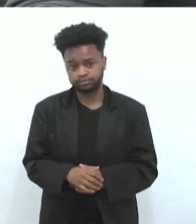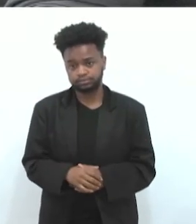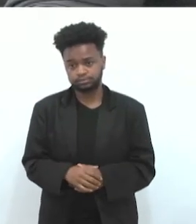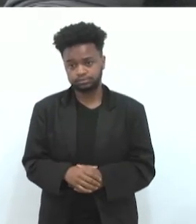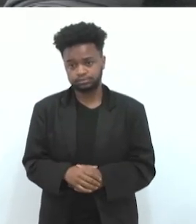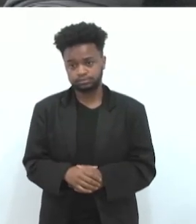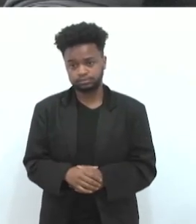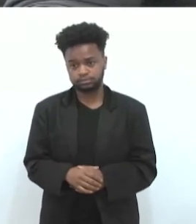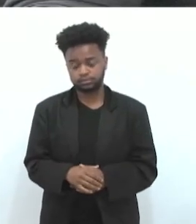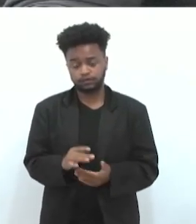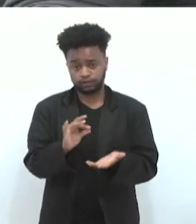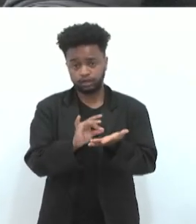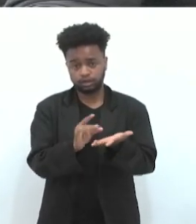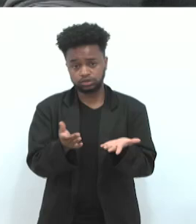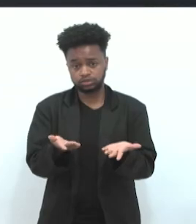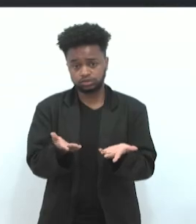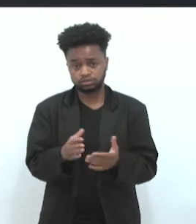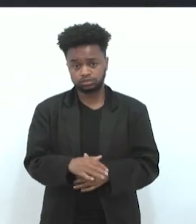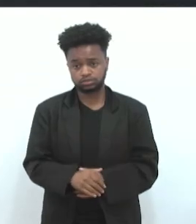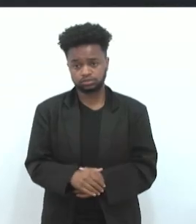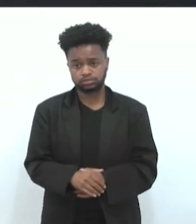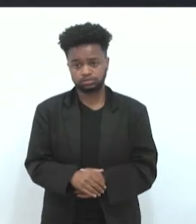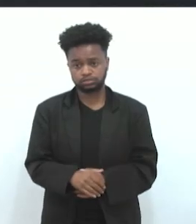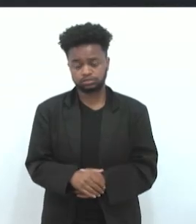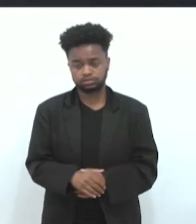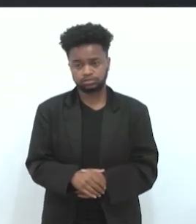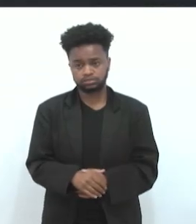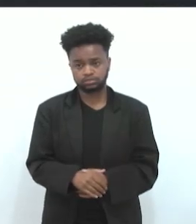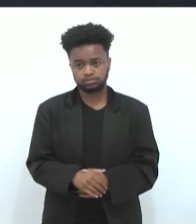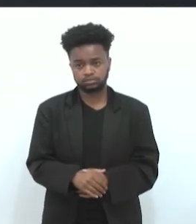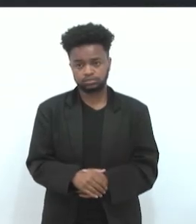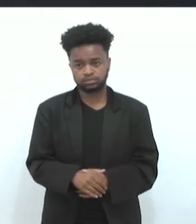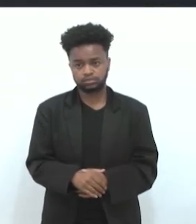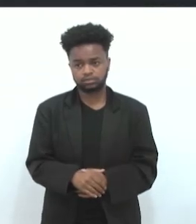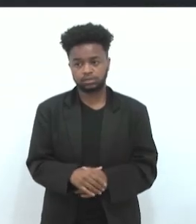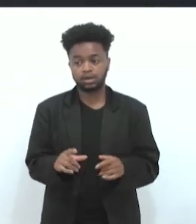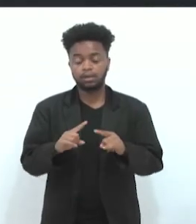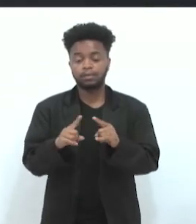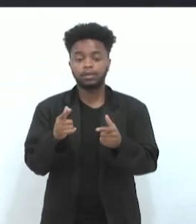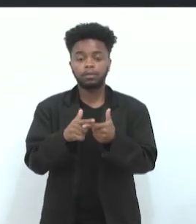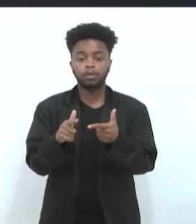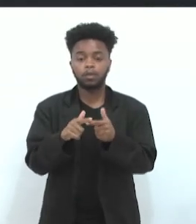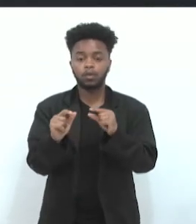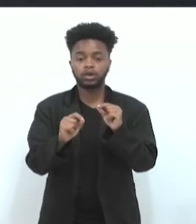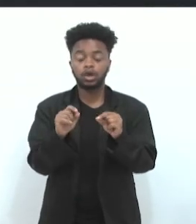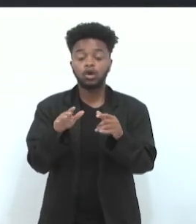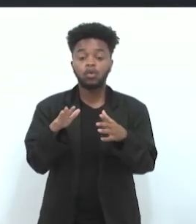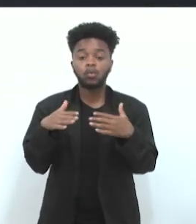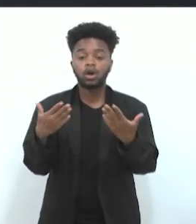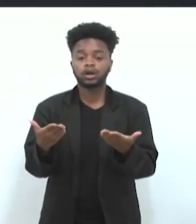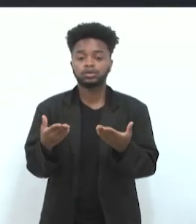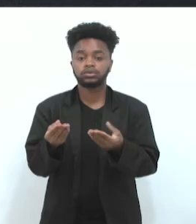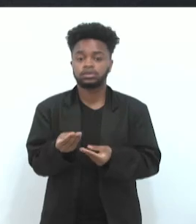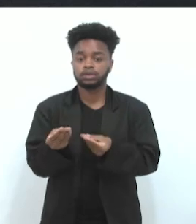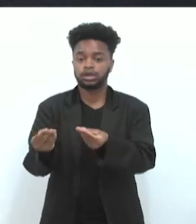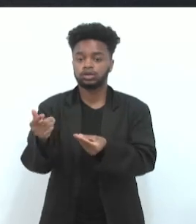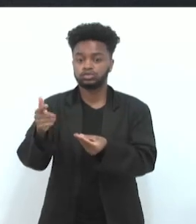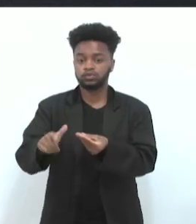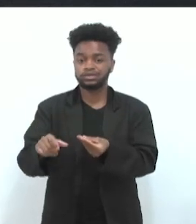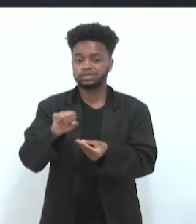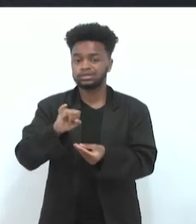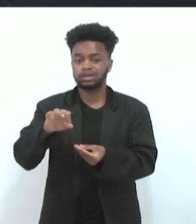O problema, É deputado, verdade. deputado, É mas verdade. o problema é quando se faz esse reenvio, se não em